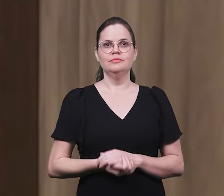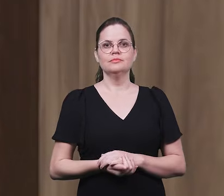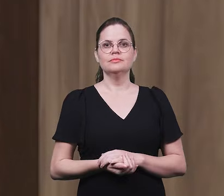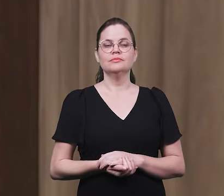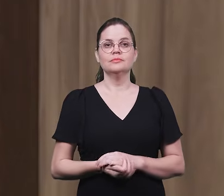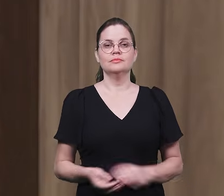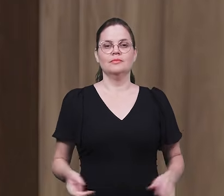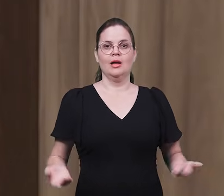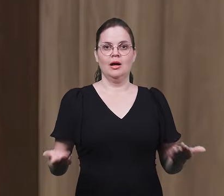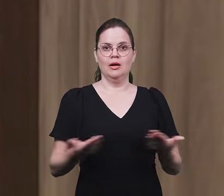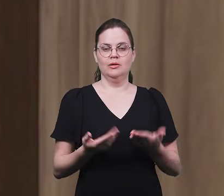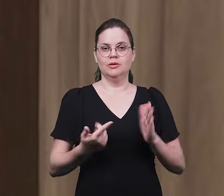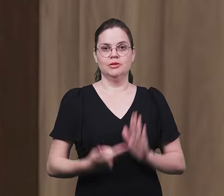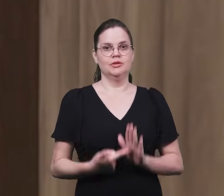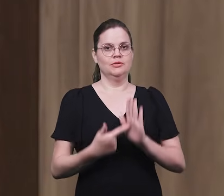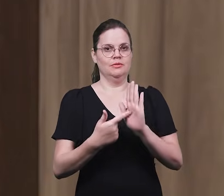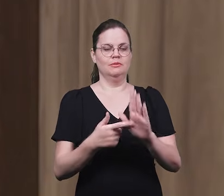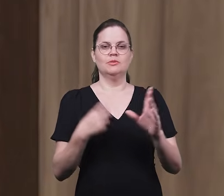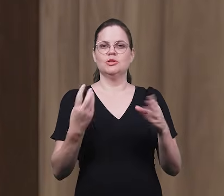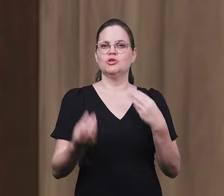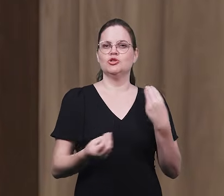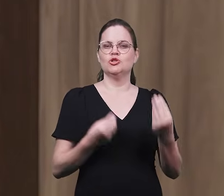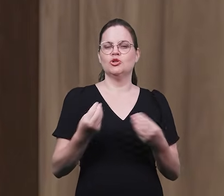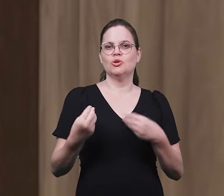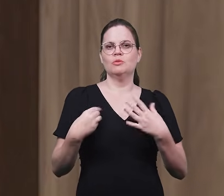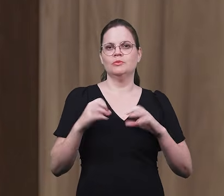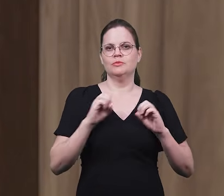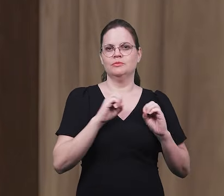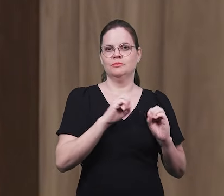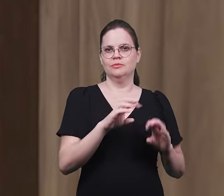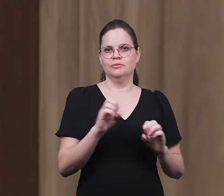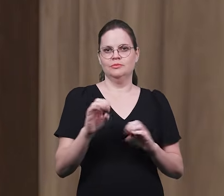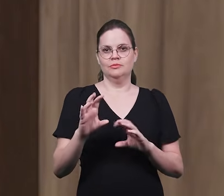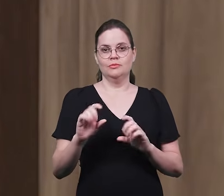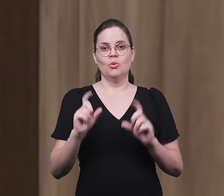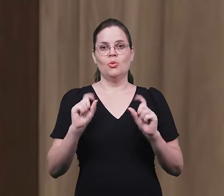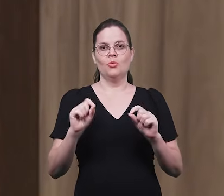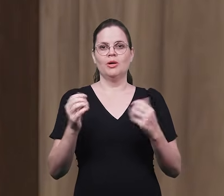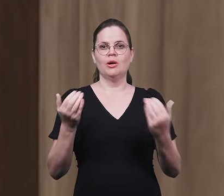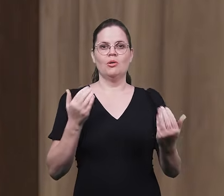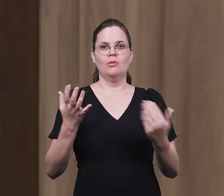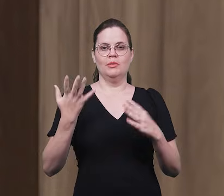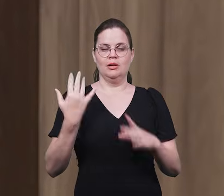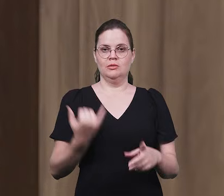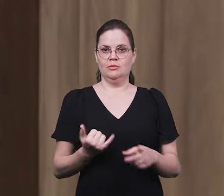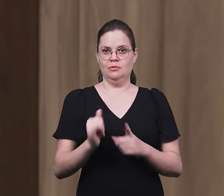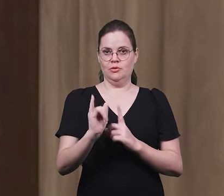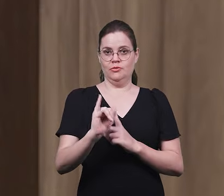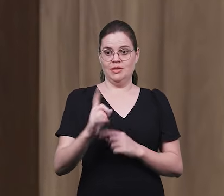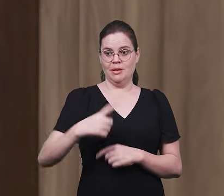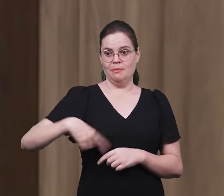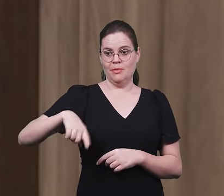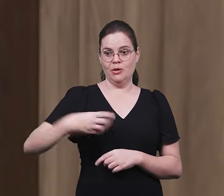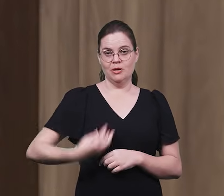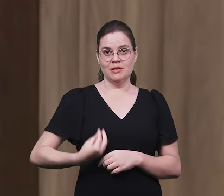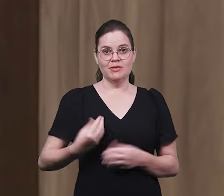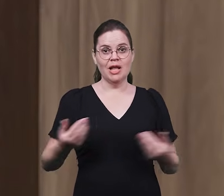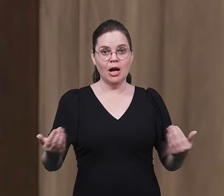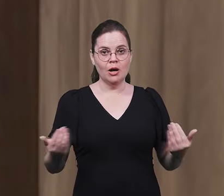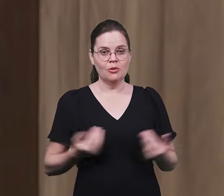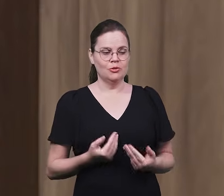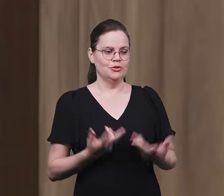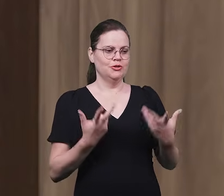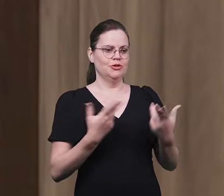em relação a quais são as instruções, os ensinos para os nossos dias e o que nós podemos tirar